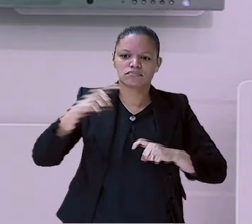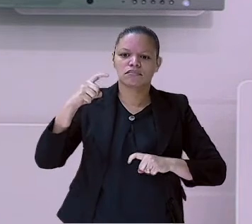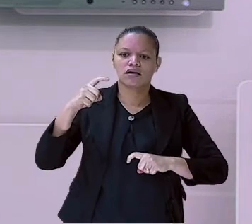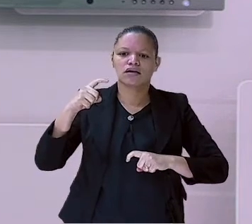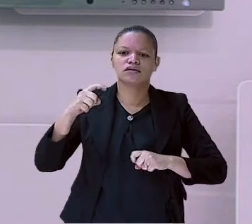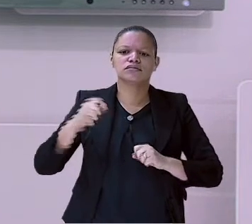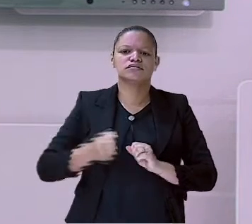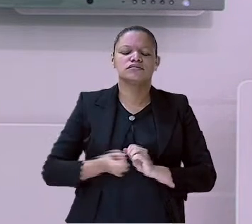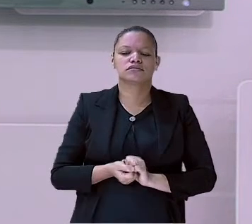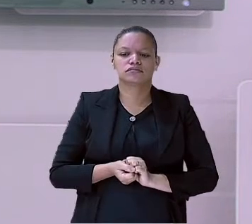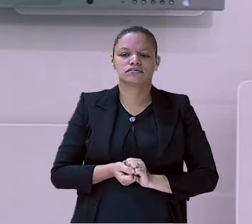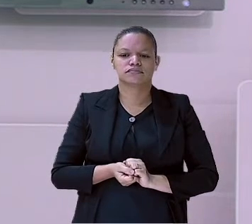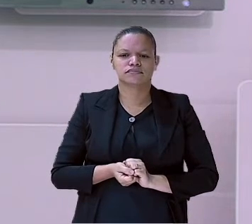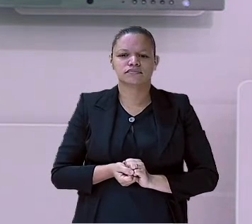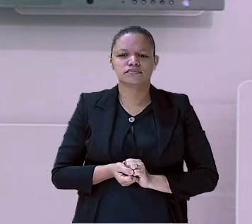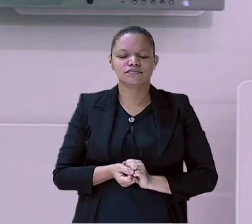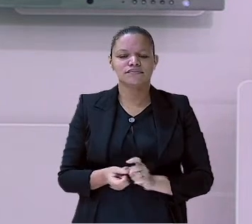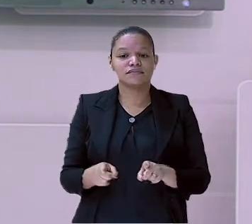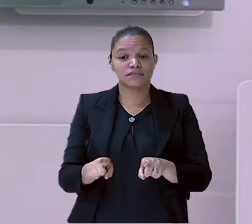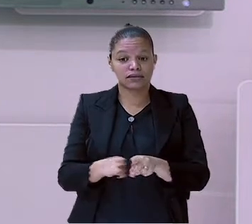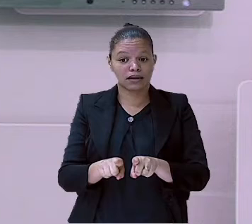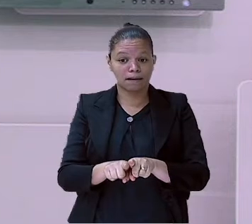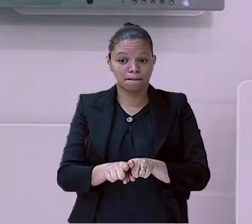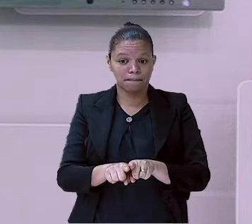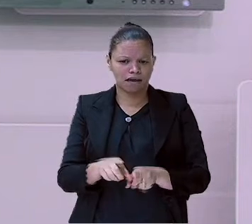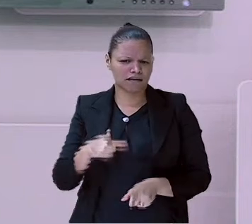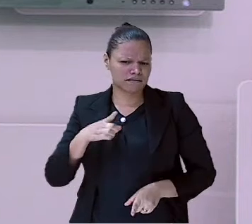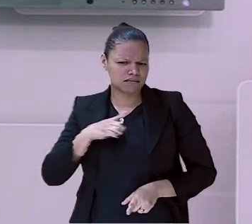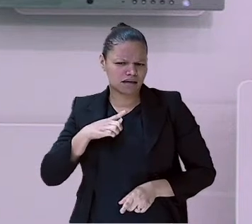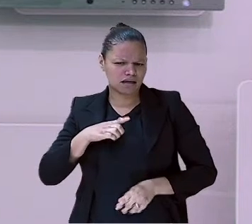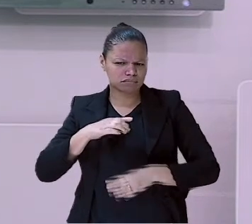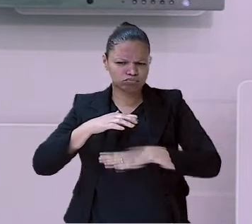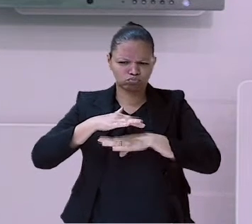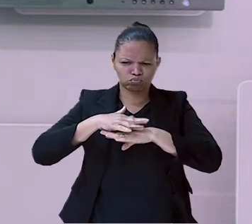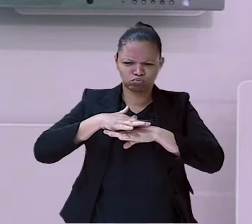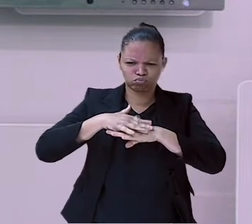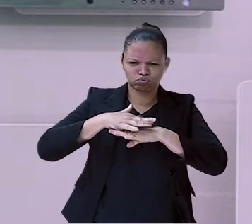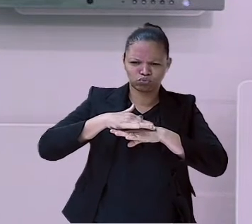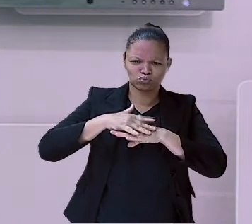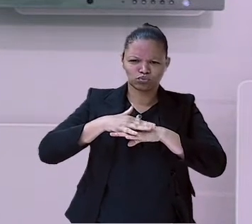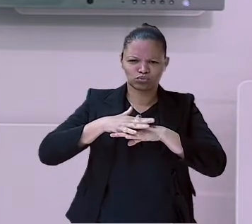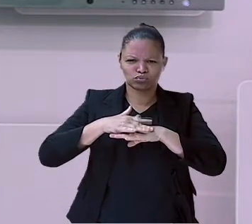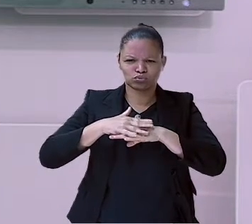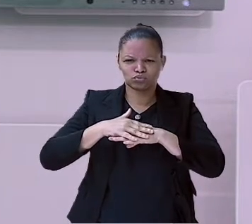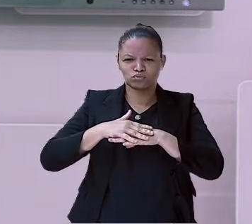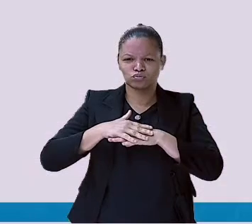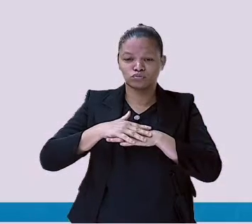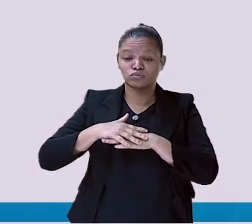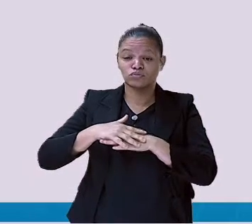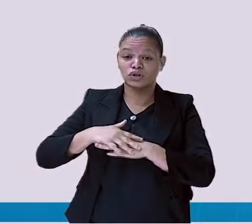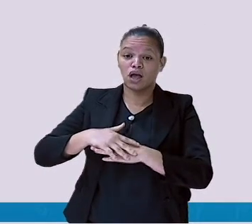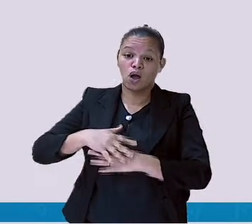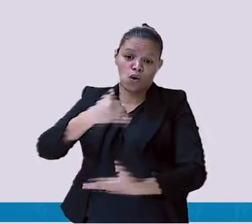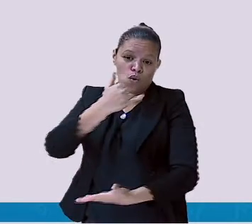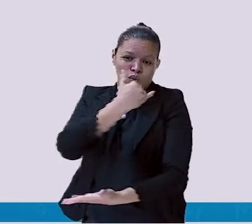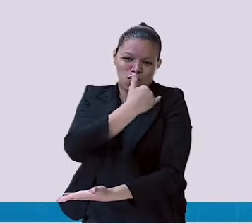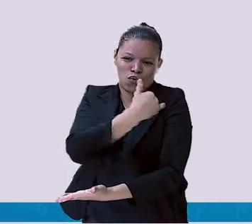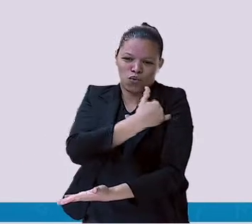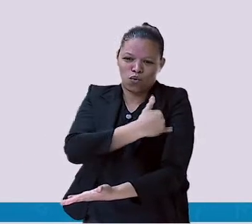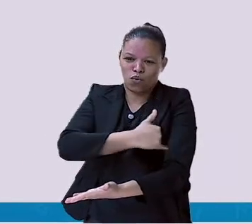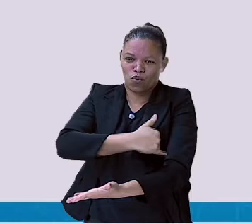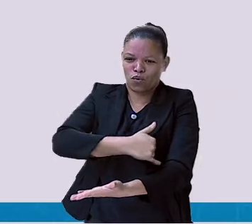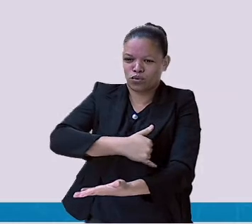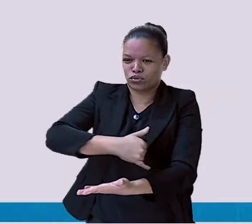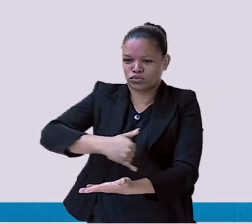Temos também o colesterol alto. E aí, o que é o colesterol alto? Então, nós temos aqui, né, um